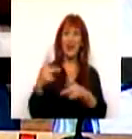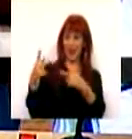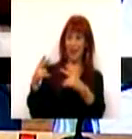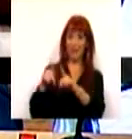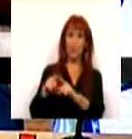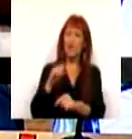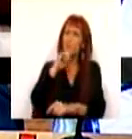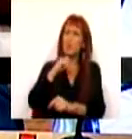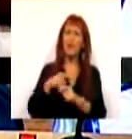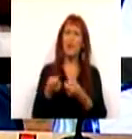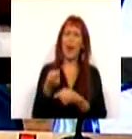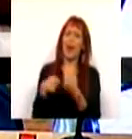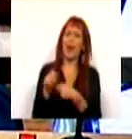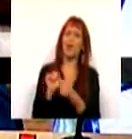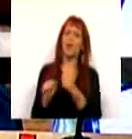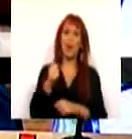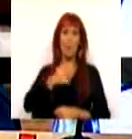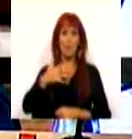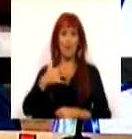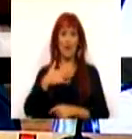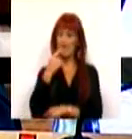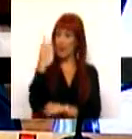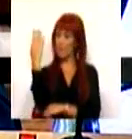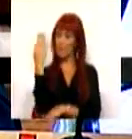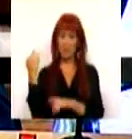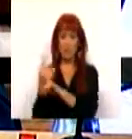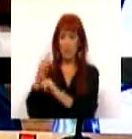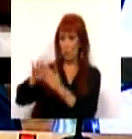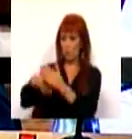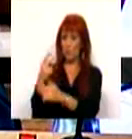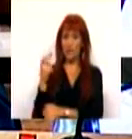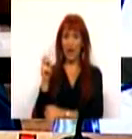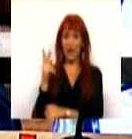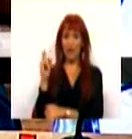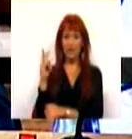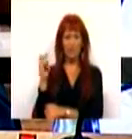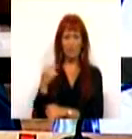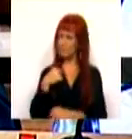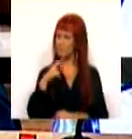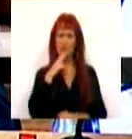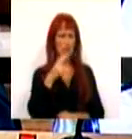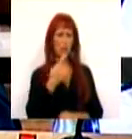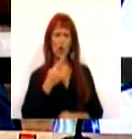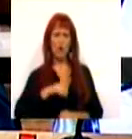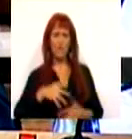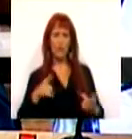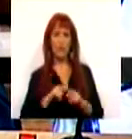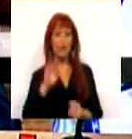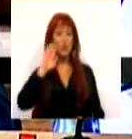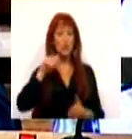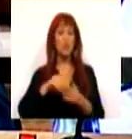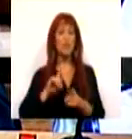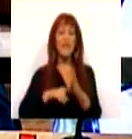A crítica a uma alegada mercantilização do património que faria o programa Revive, respondemos, mais uma vez, com uma